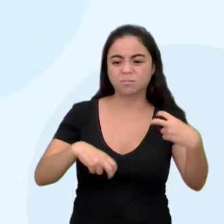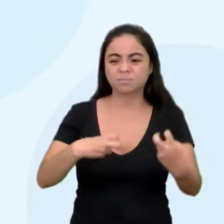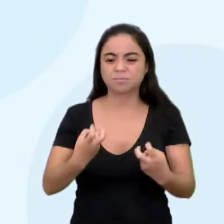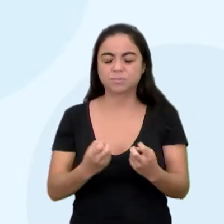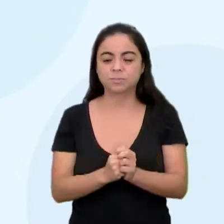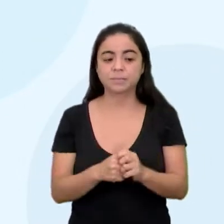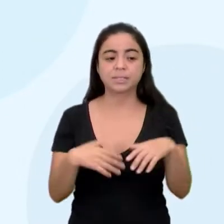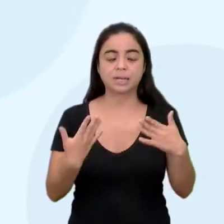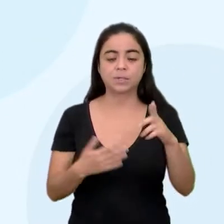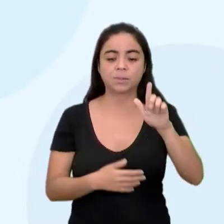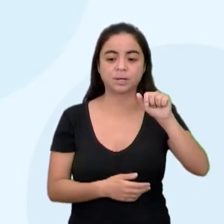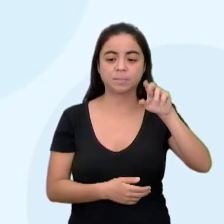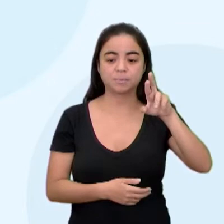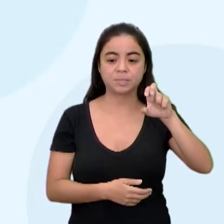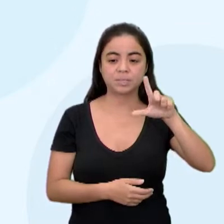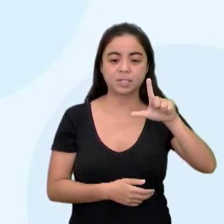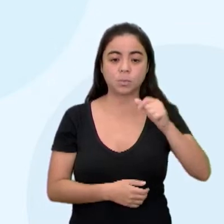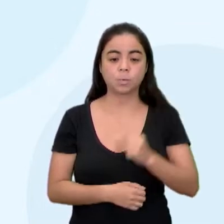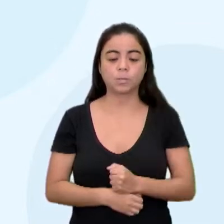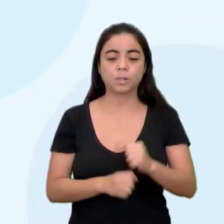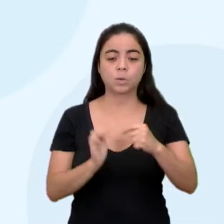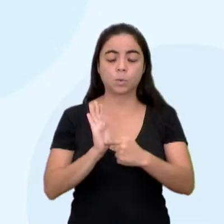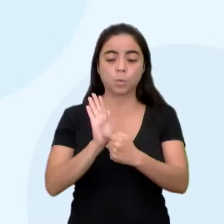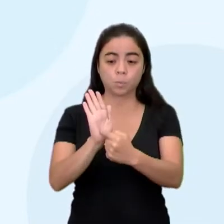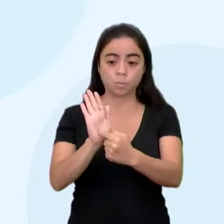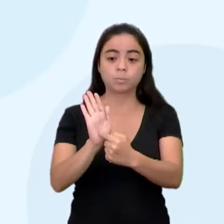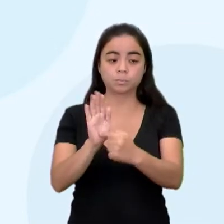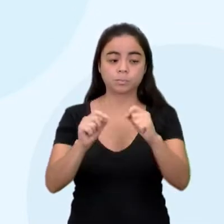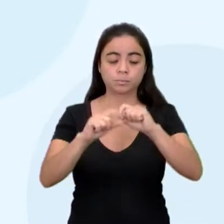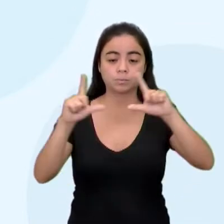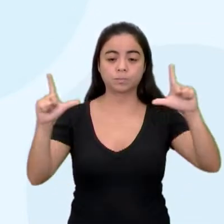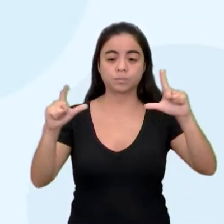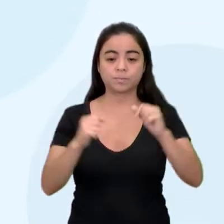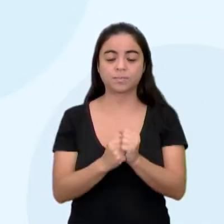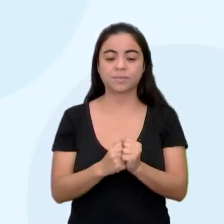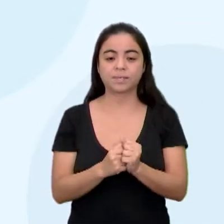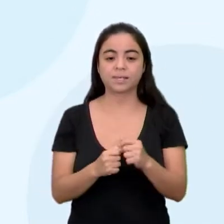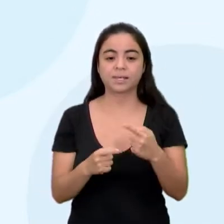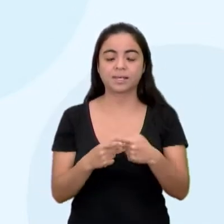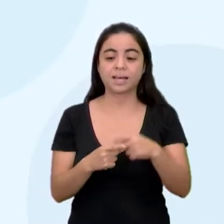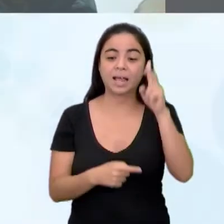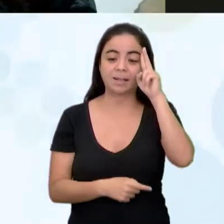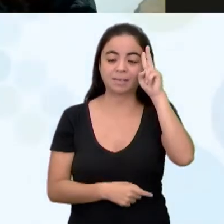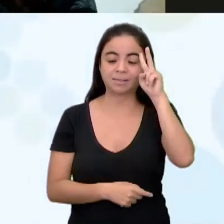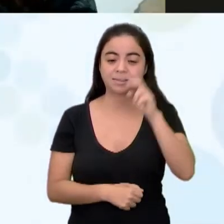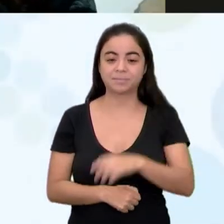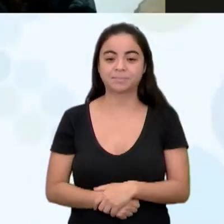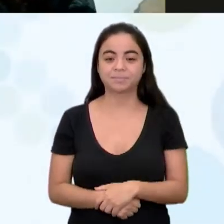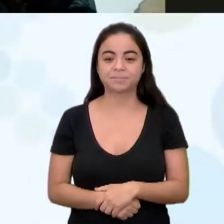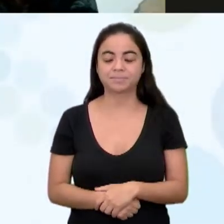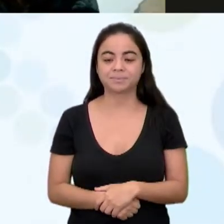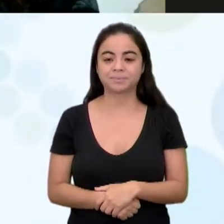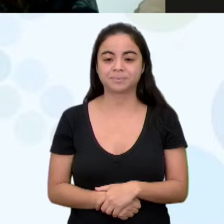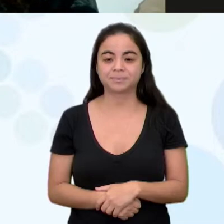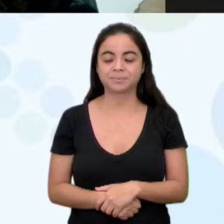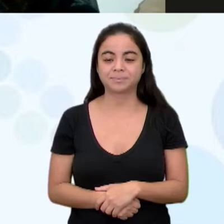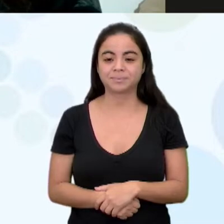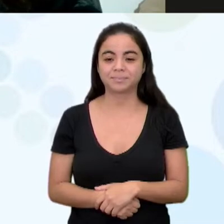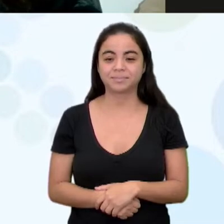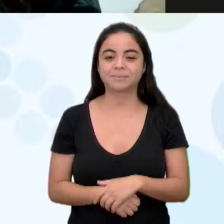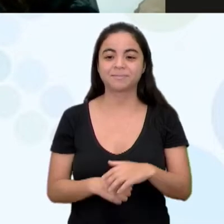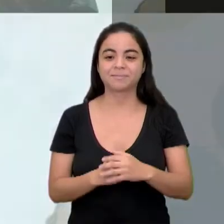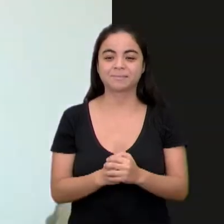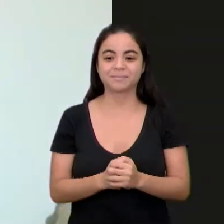conseguiu ilustrar isso aí nessa figura. Eu queria que você falasse um pouquinho sobre essa daí, se você lembra, Gabriel, essa charge. Claro,